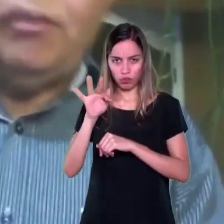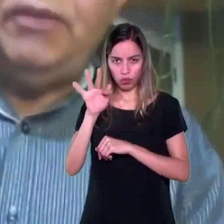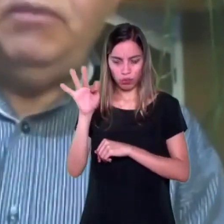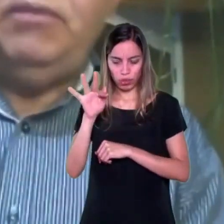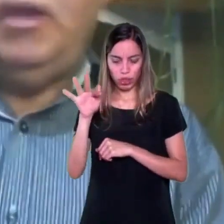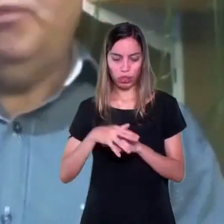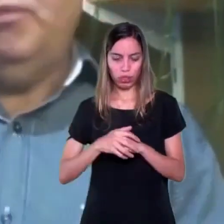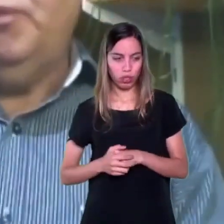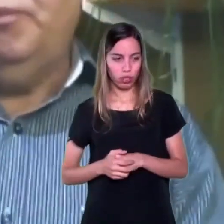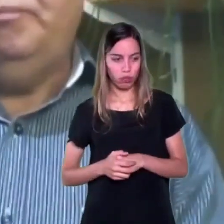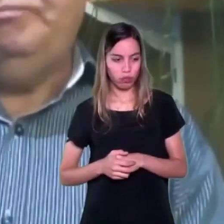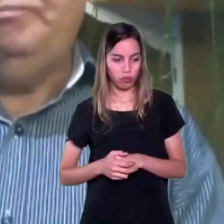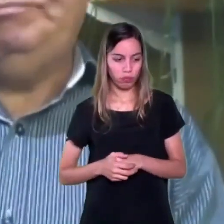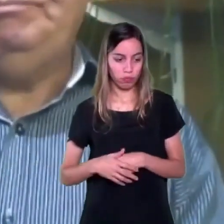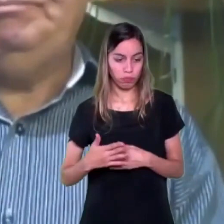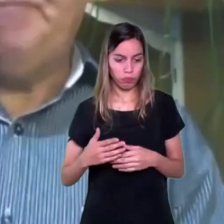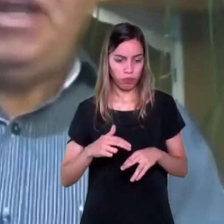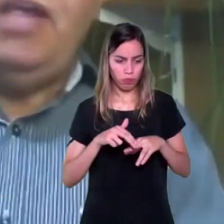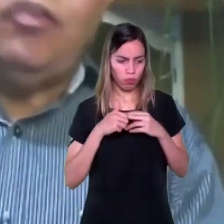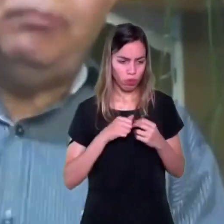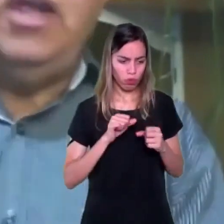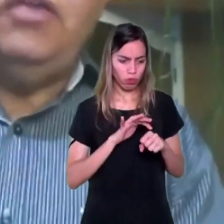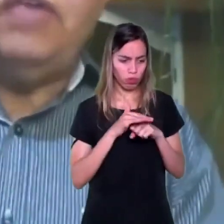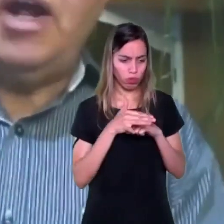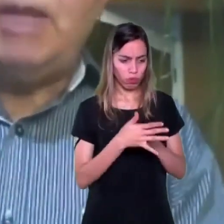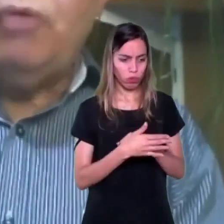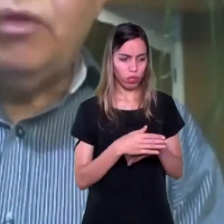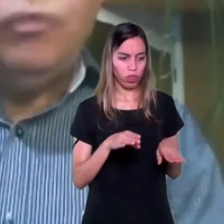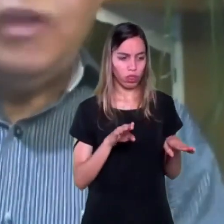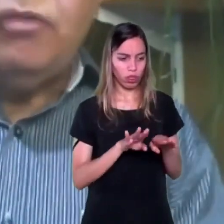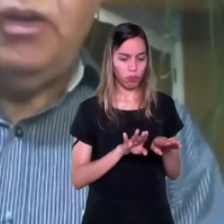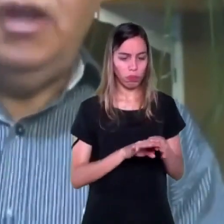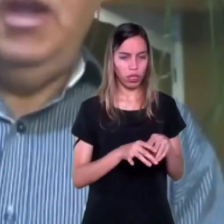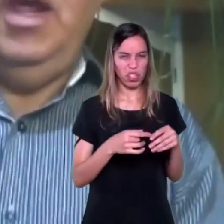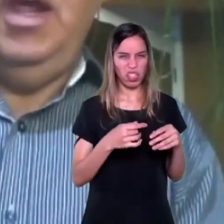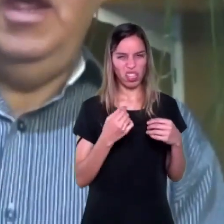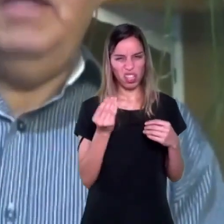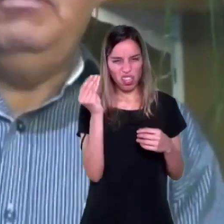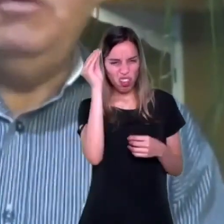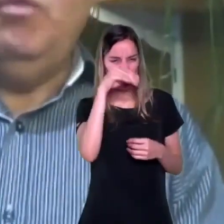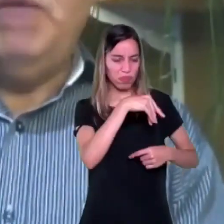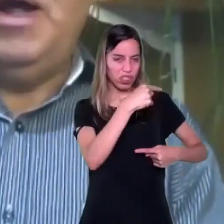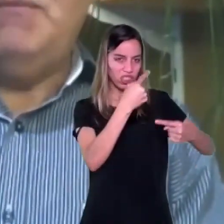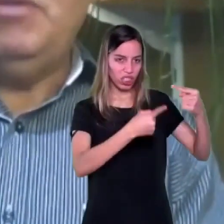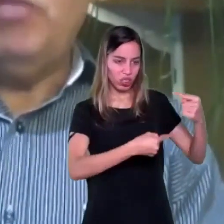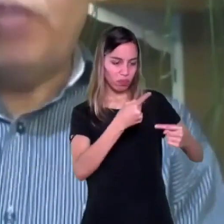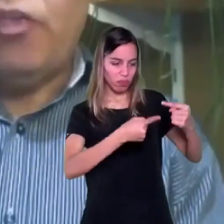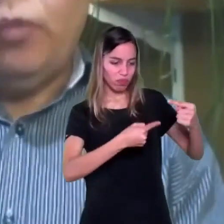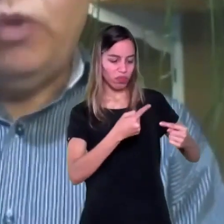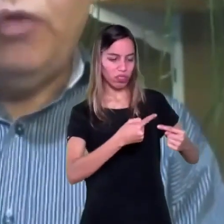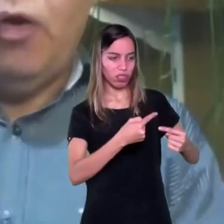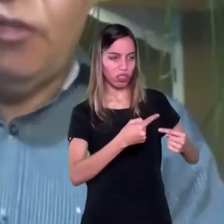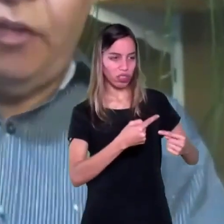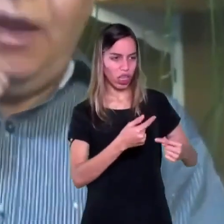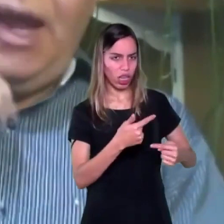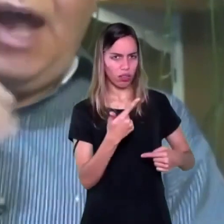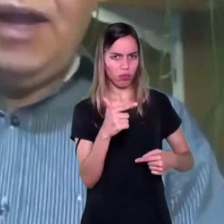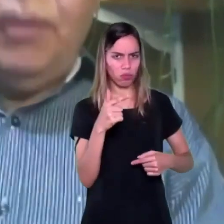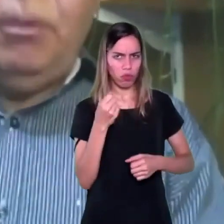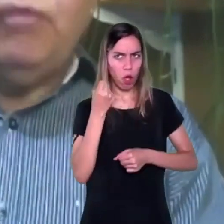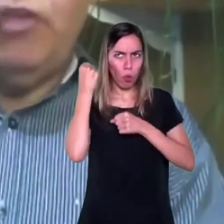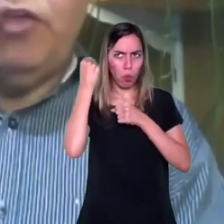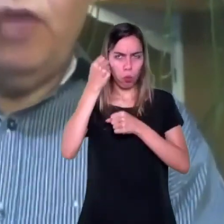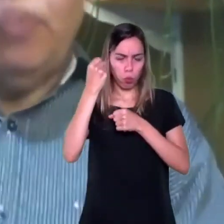por causa da pandemia, por preguiça política, acabou que não teve nenhuma manifestação ruidosa.